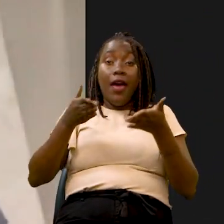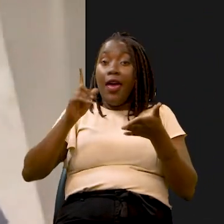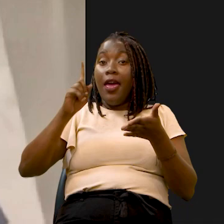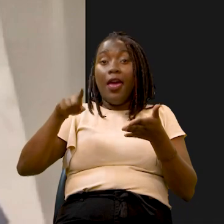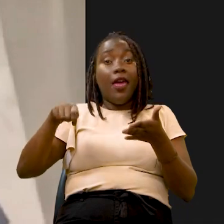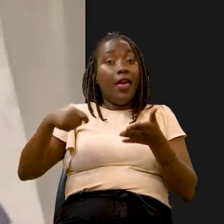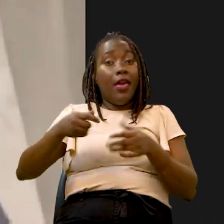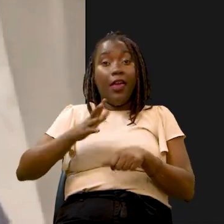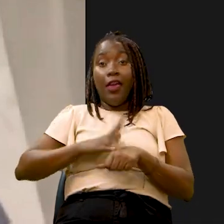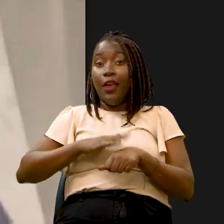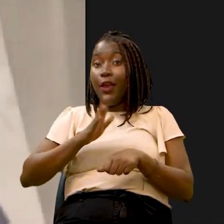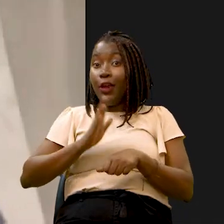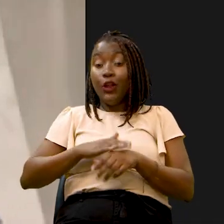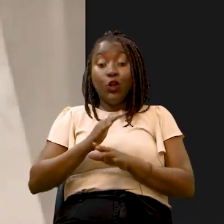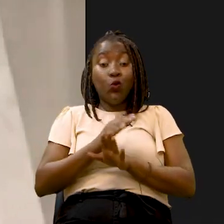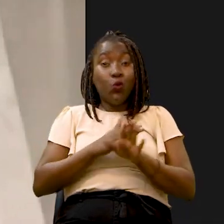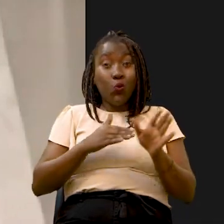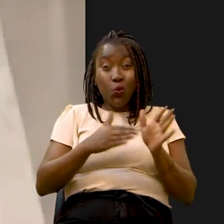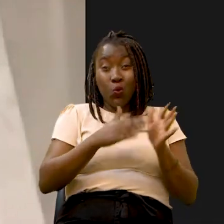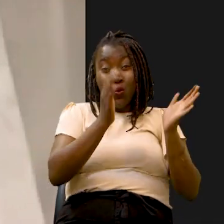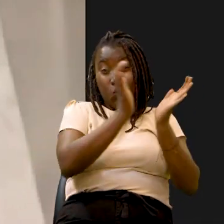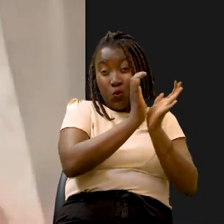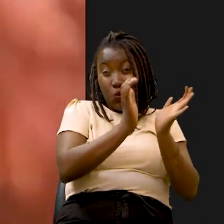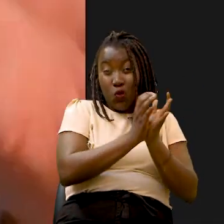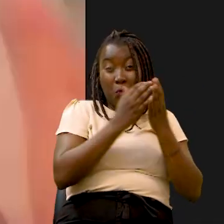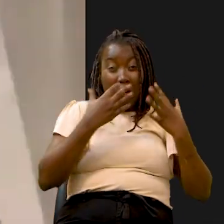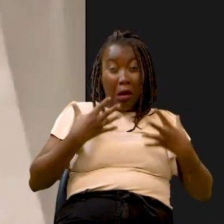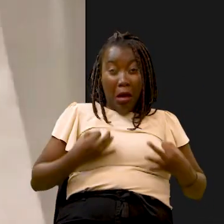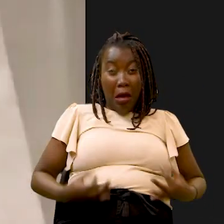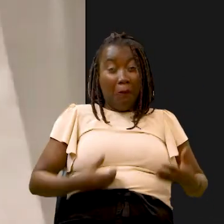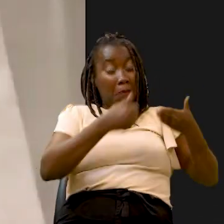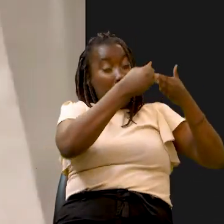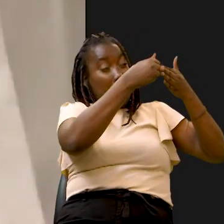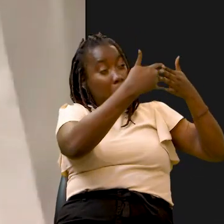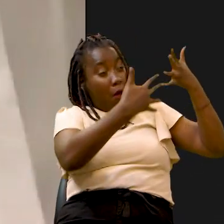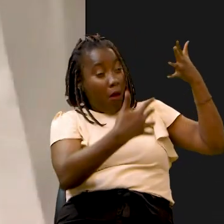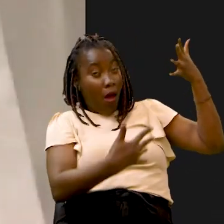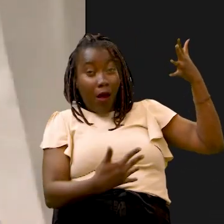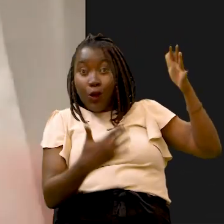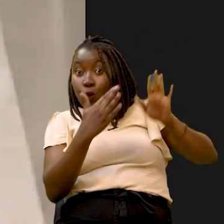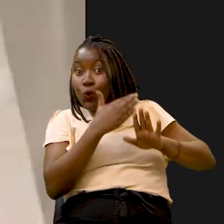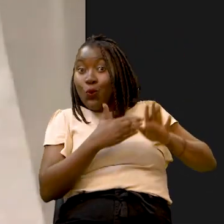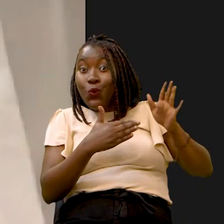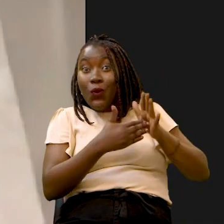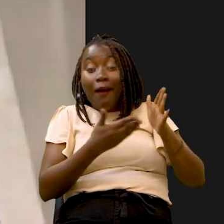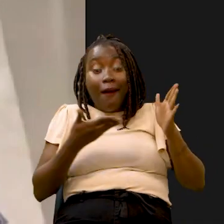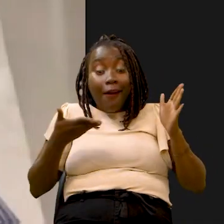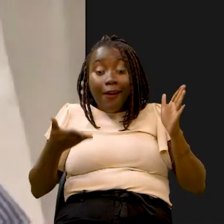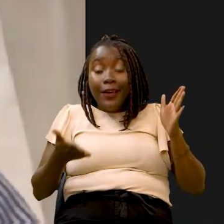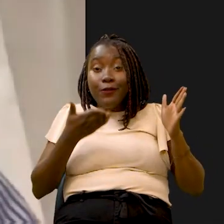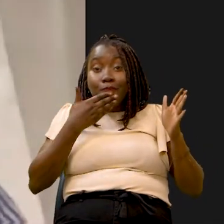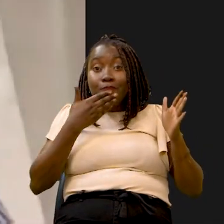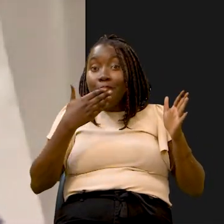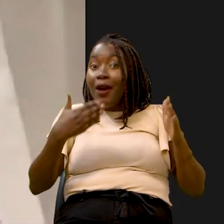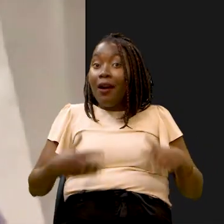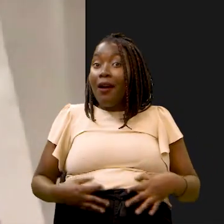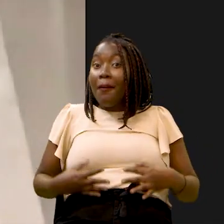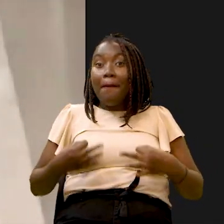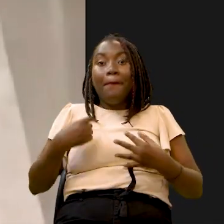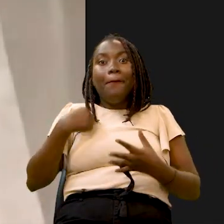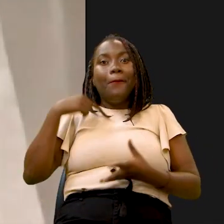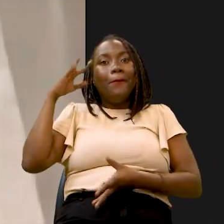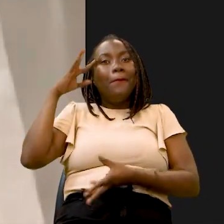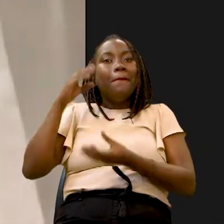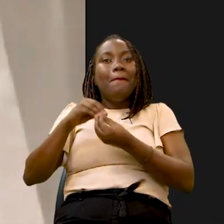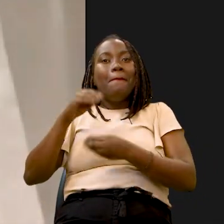essa é a doença, né? Dentre todo o grupo dos tumores, entre todos os cânceres, esse é